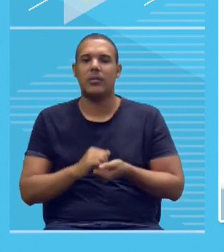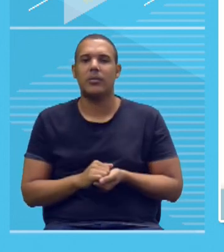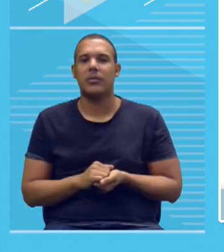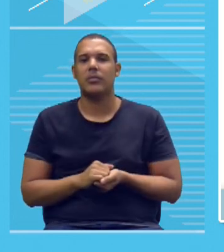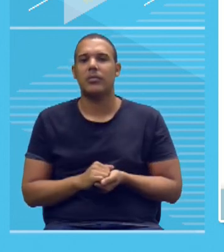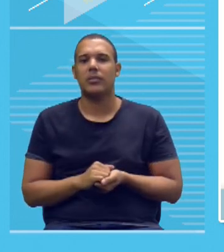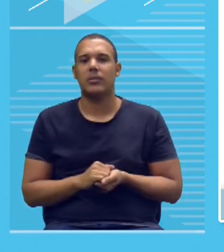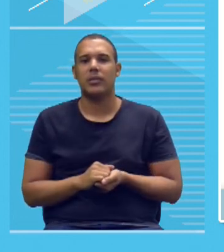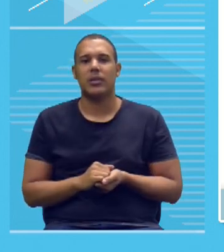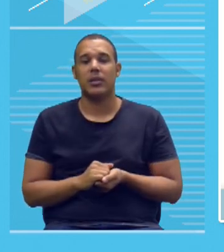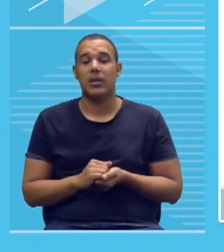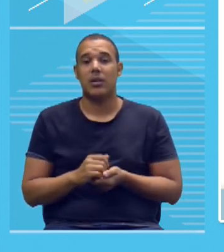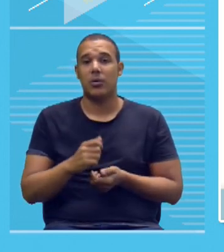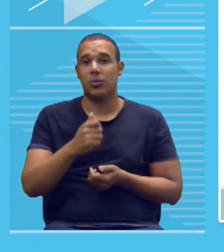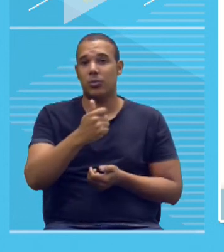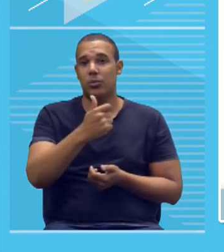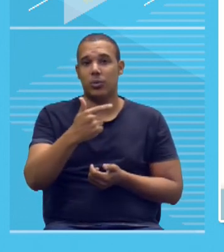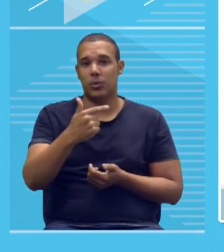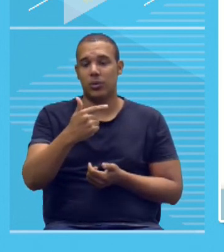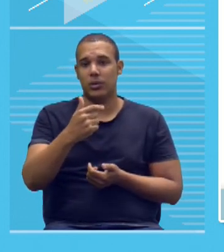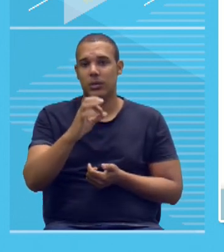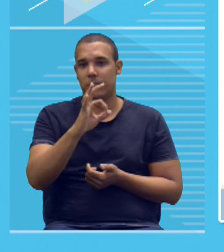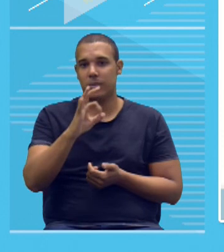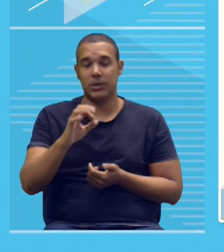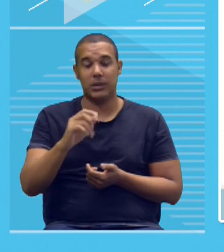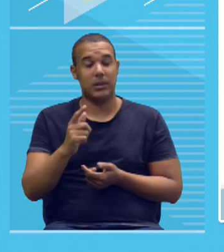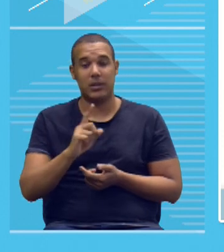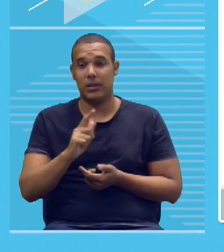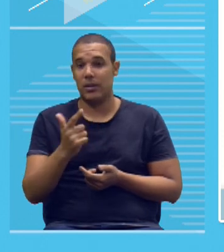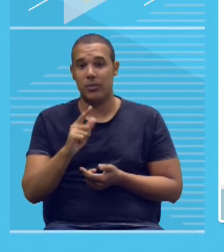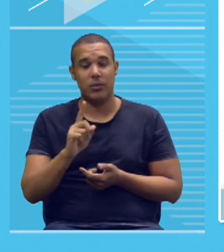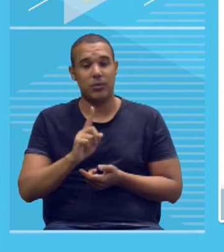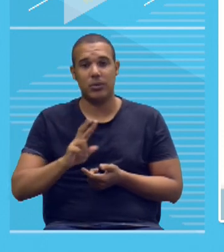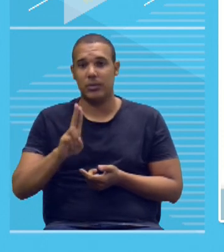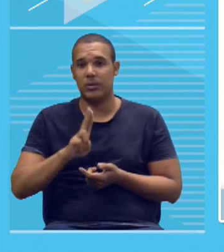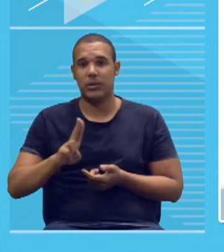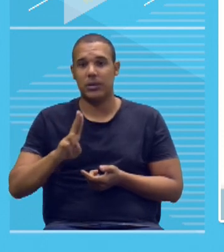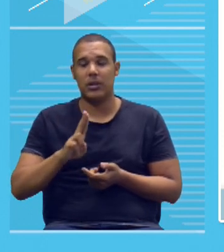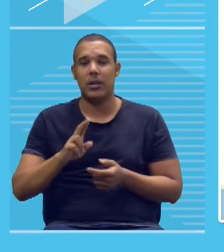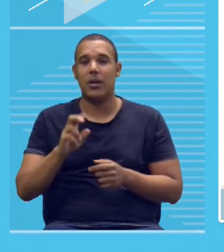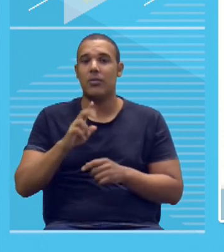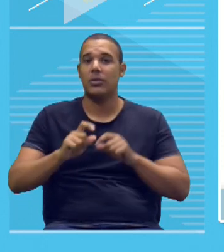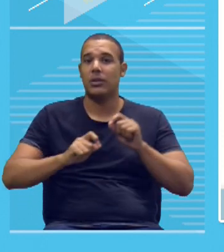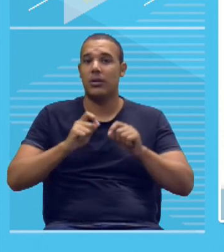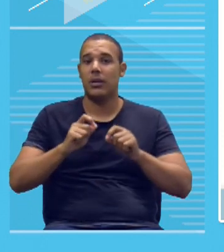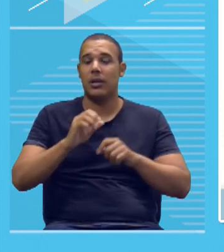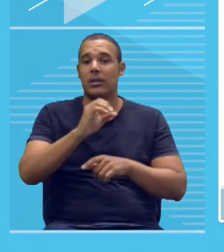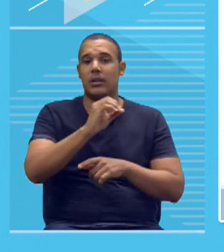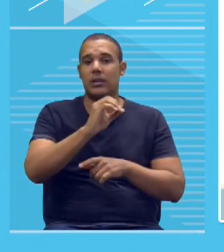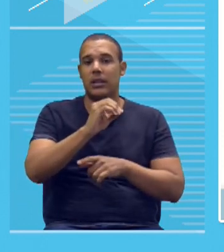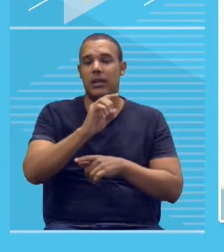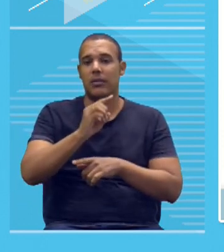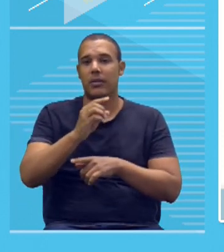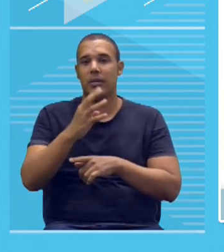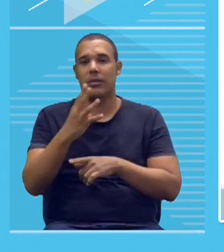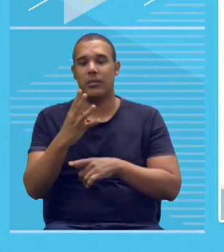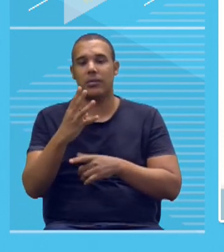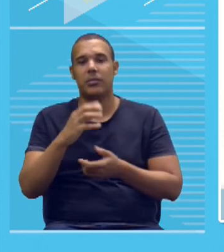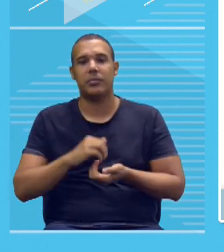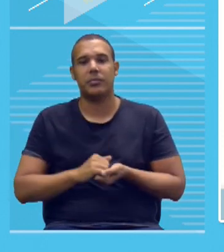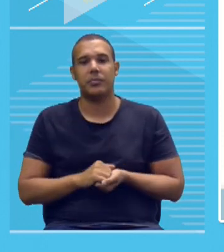Professor doze por cento eu vou utilizar o 0,4 na hora de operacionalizar por quê